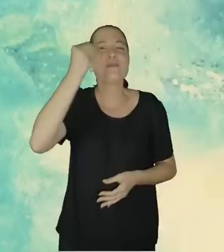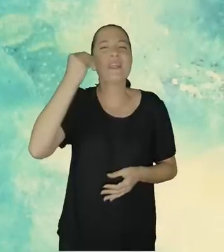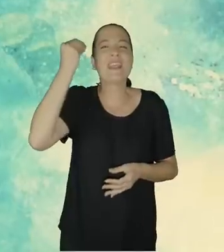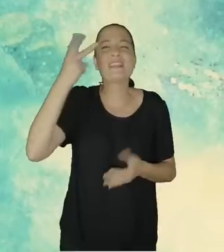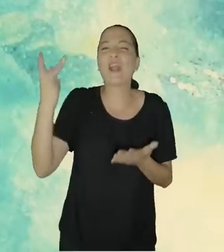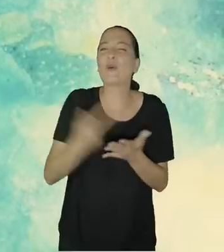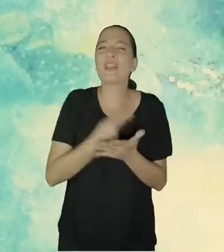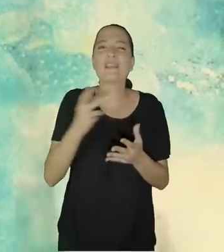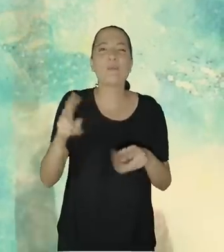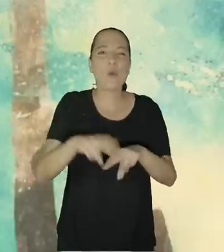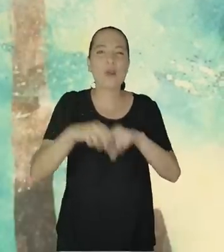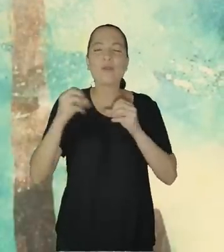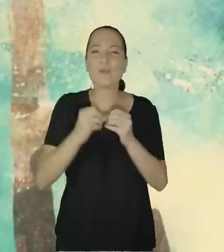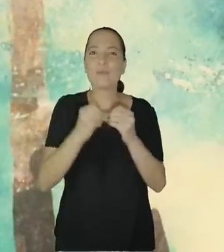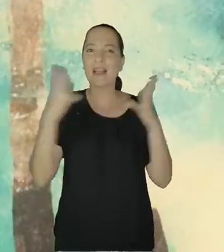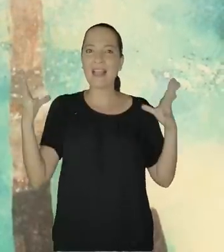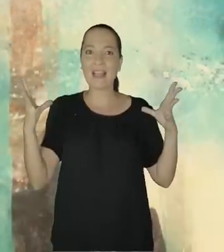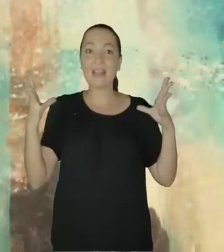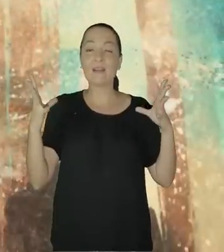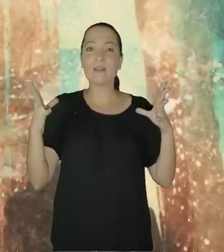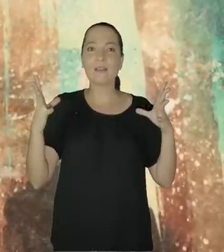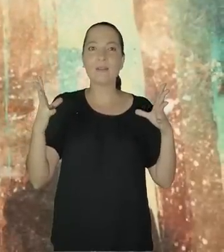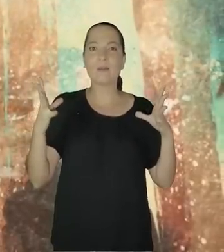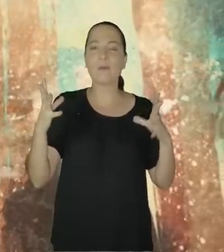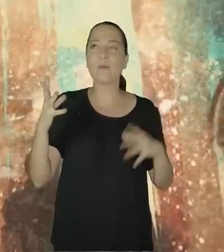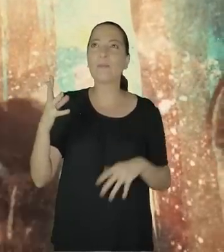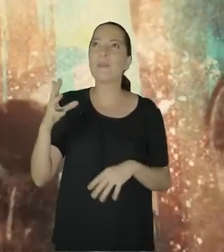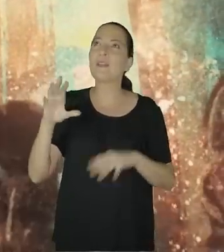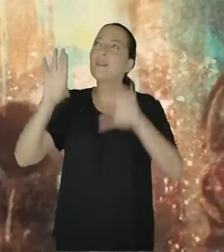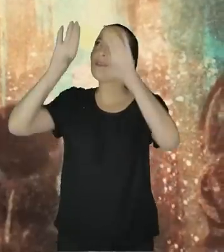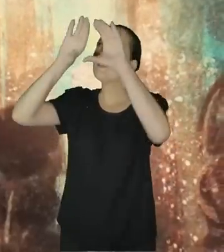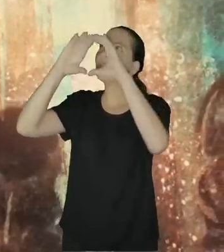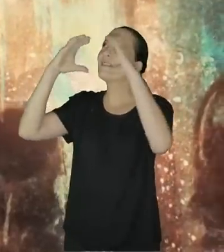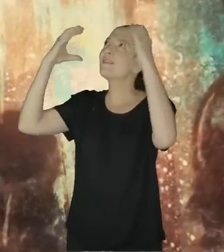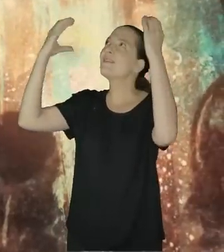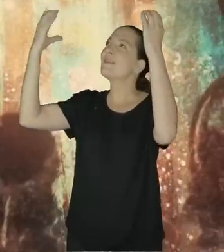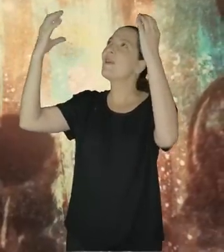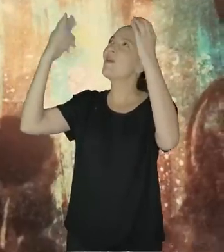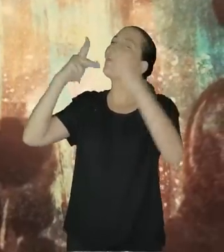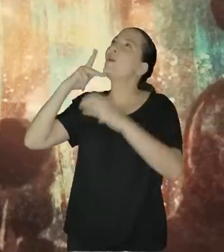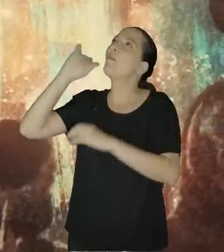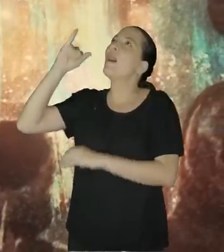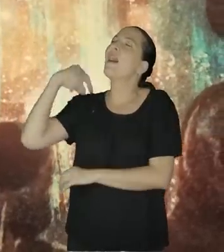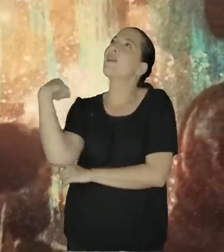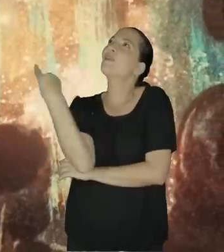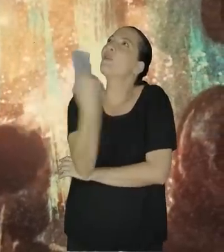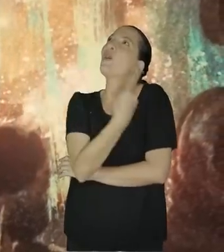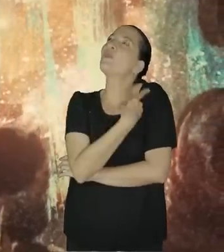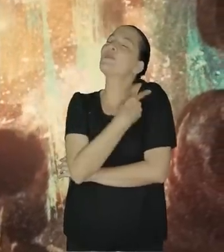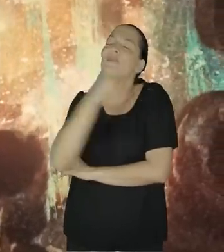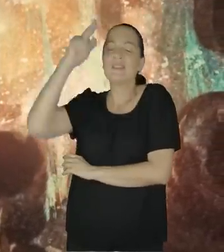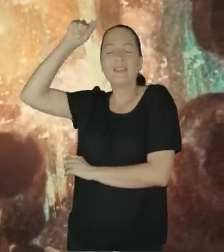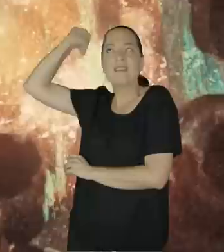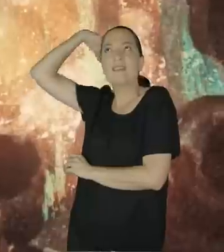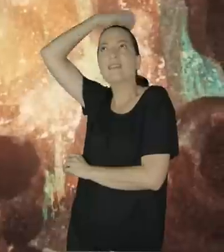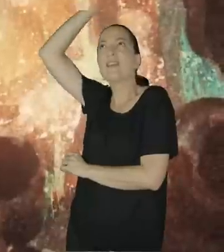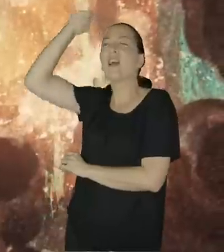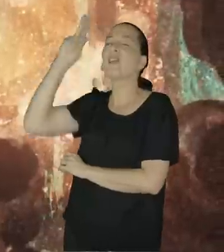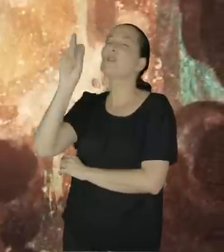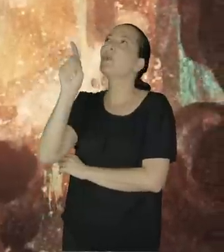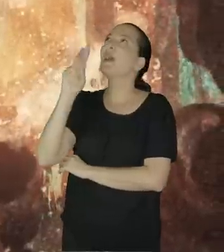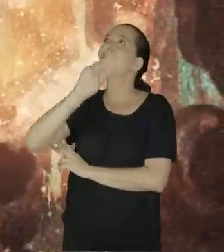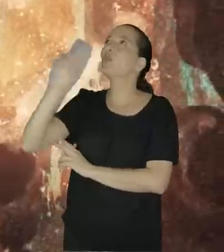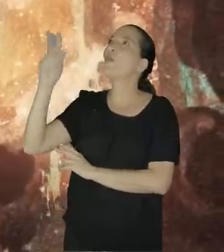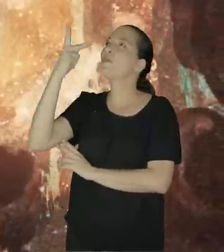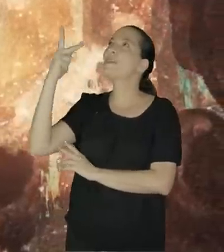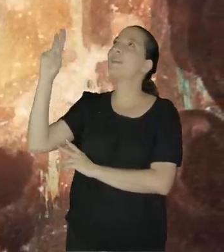Pai nosso que estás no céu, santificado seja o vosso nome. Venha a nós o vosso reino. Seja